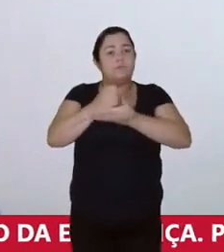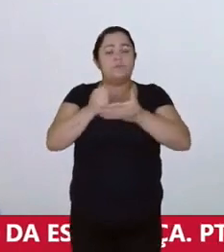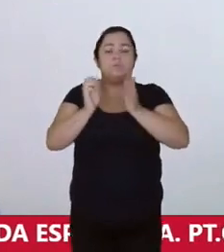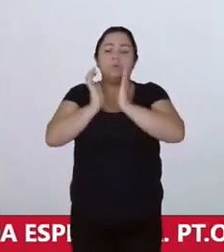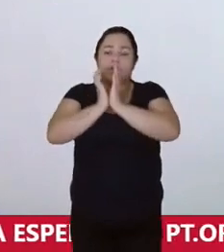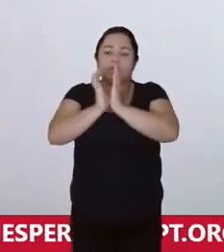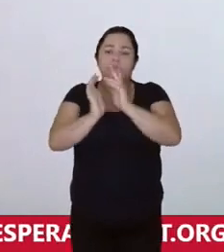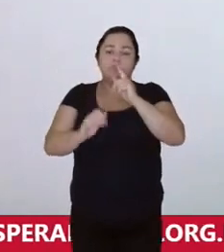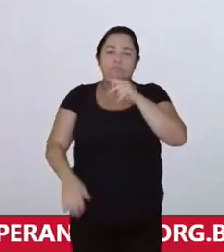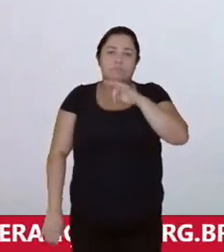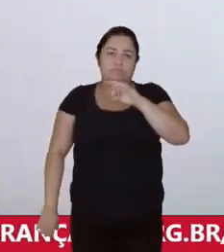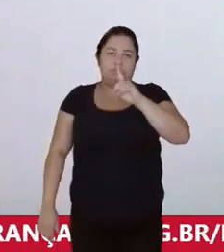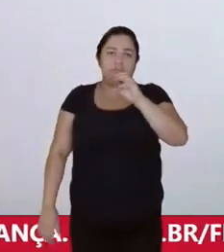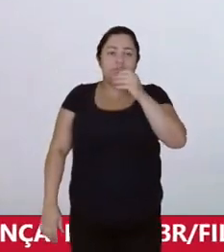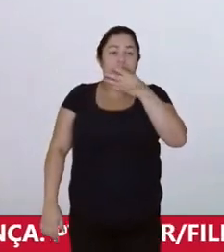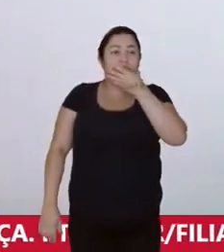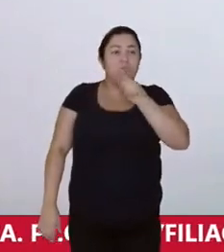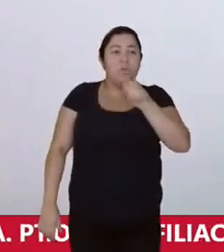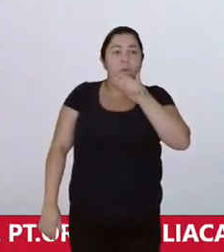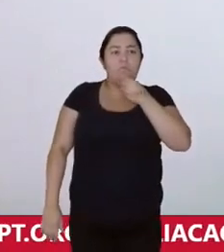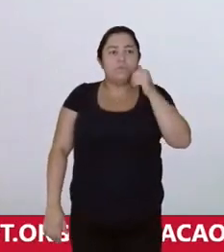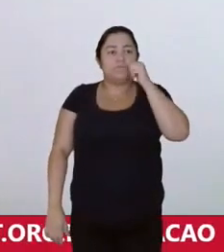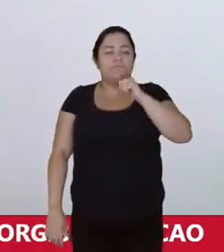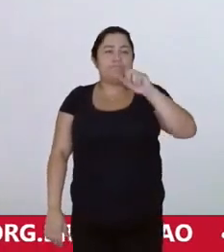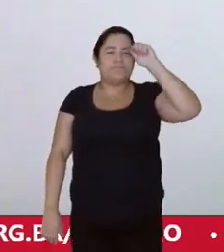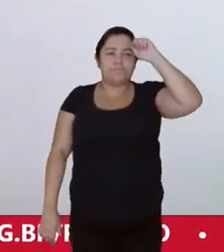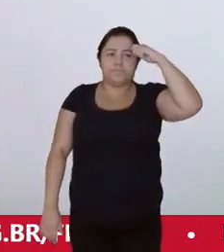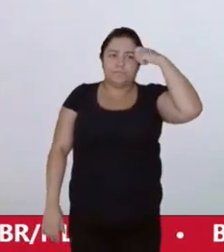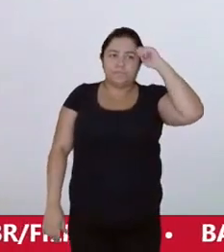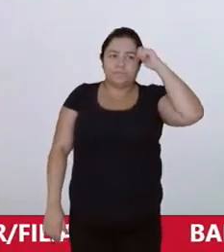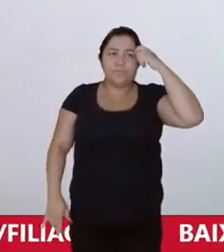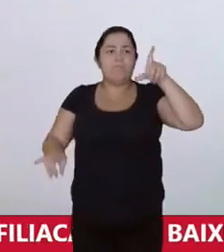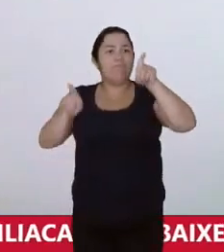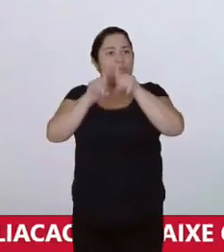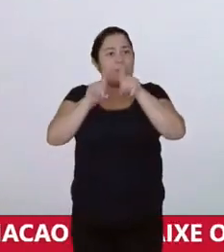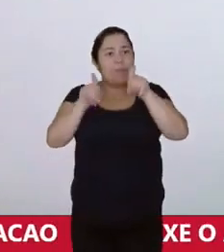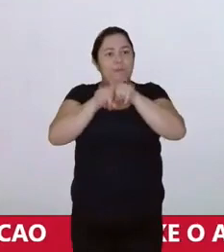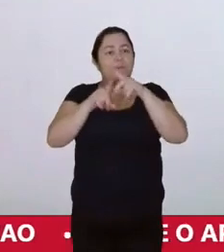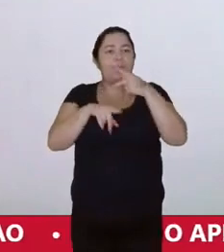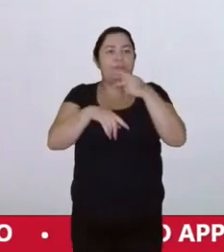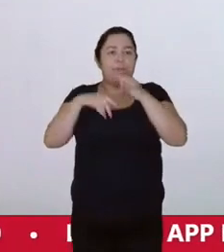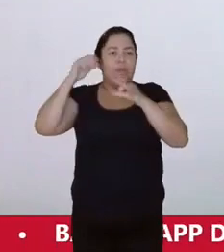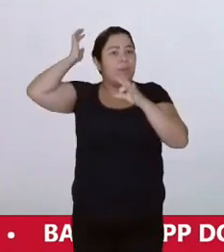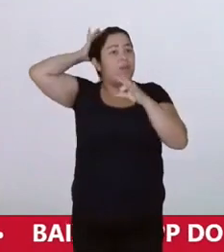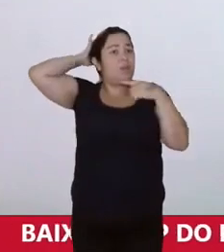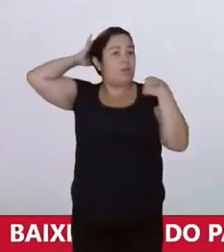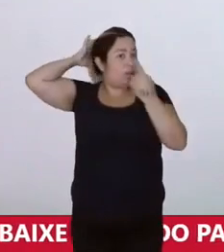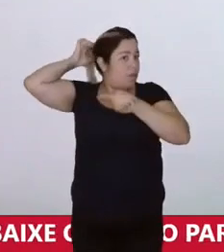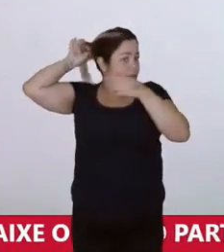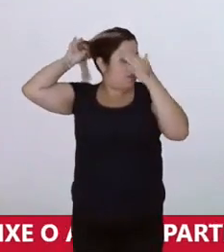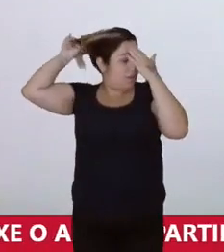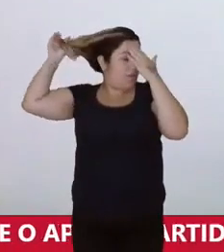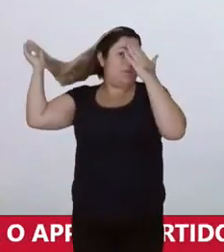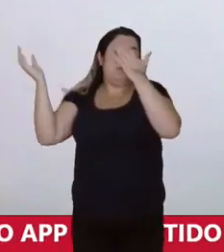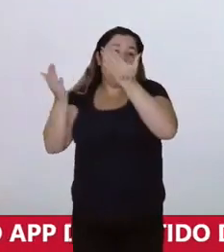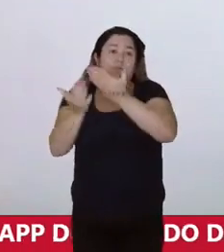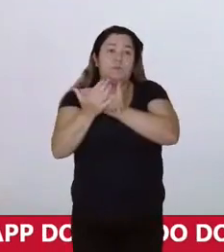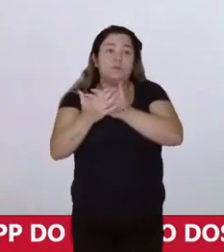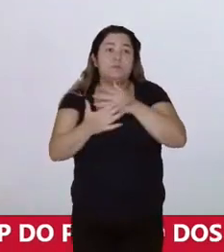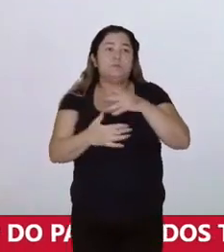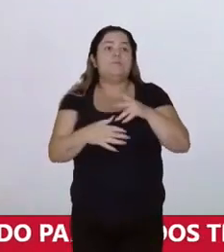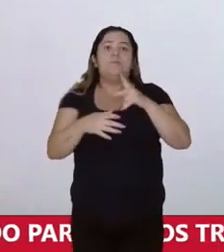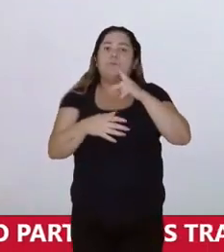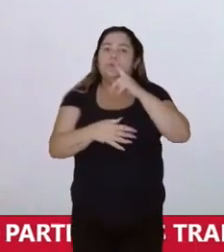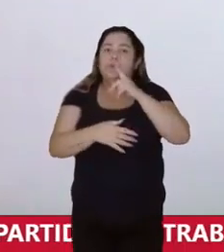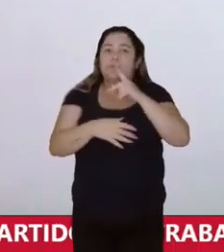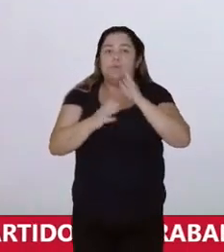é feita de homens e mulheres negros e negras, ainda estão no PT. Porque nós acreditamos que esse partido